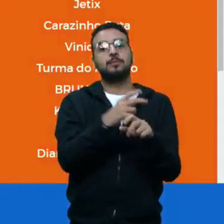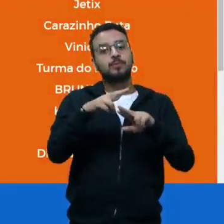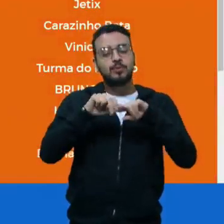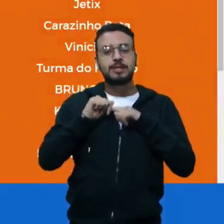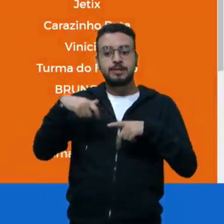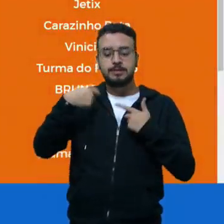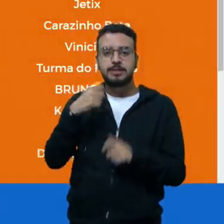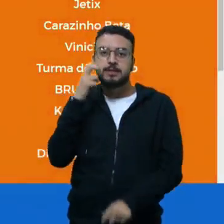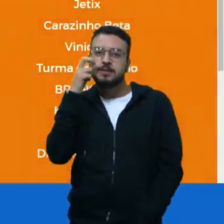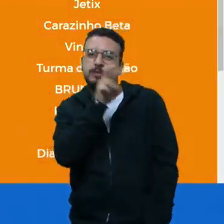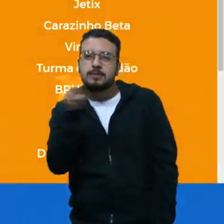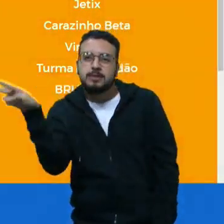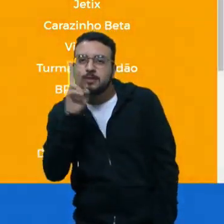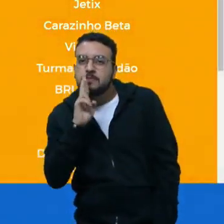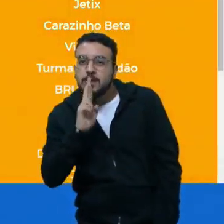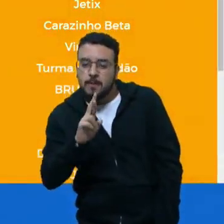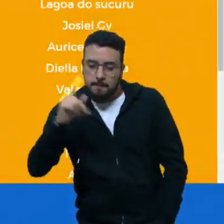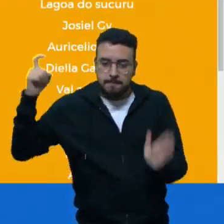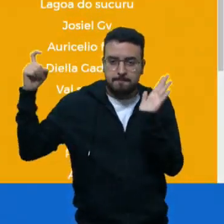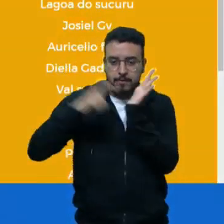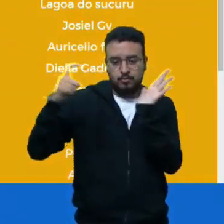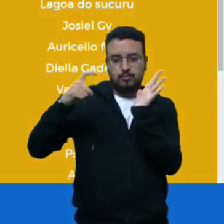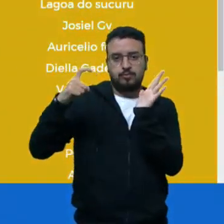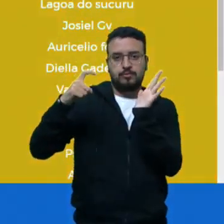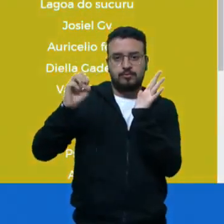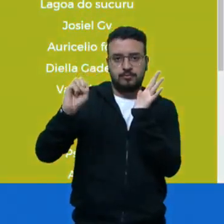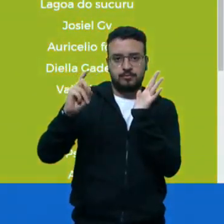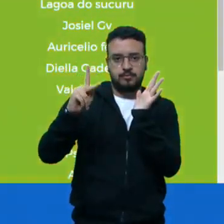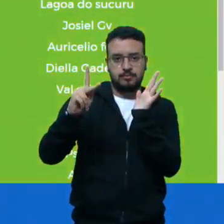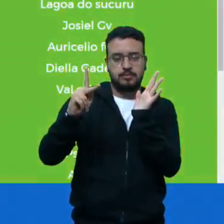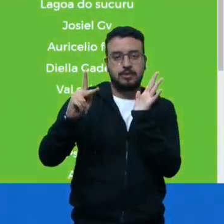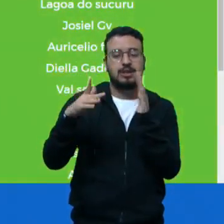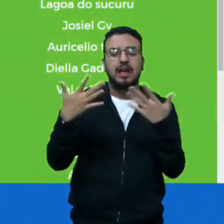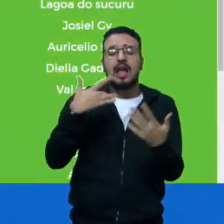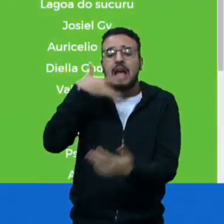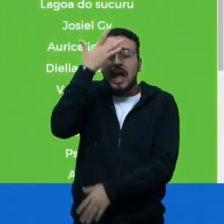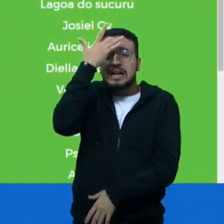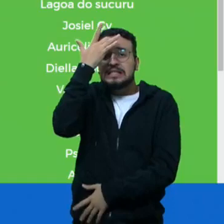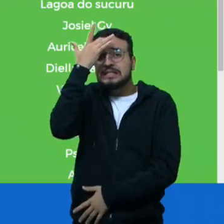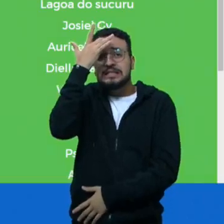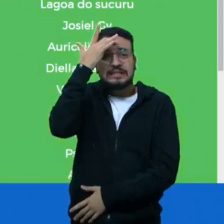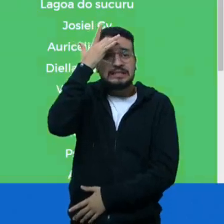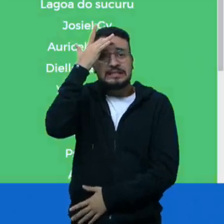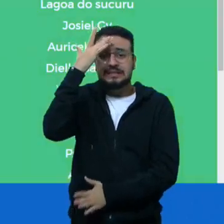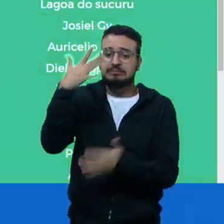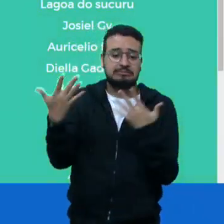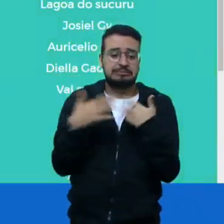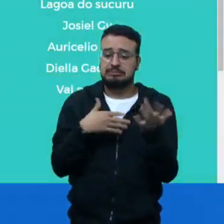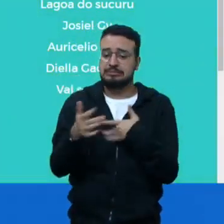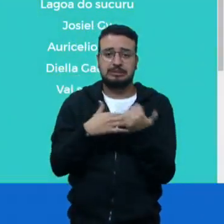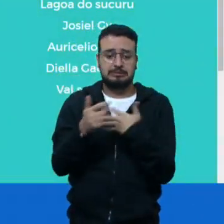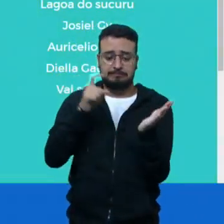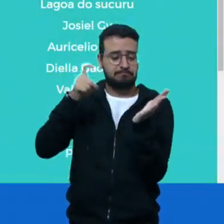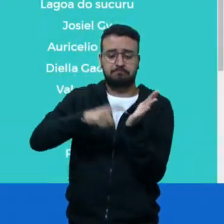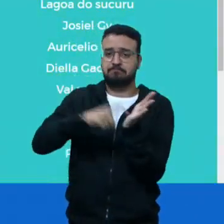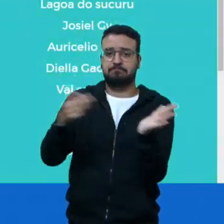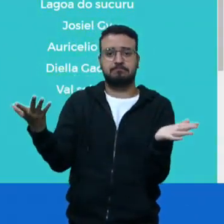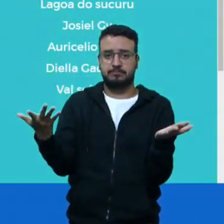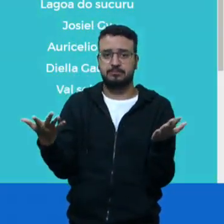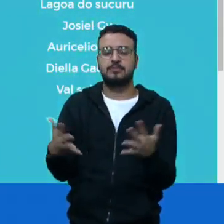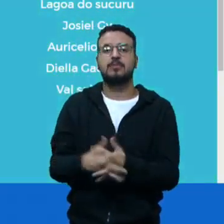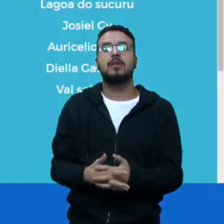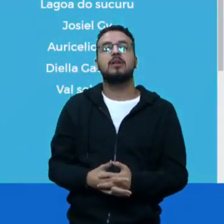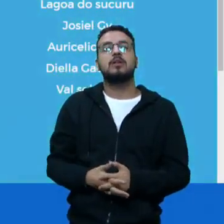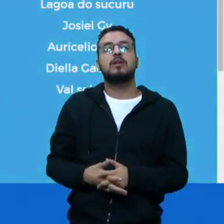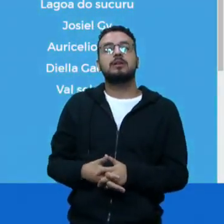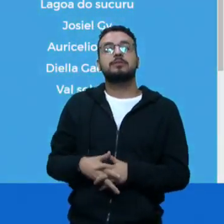sempre responder. Não deixe uma pergunta sem responder. Ah, eu não sei, tá, mas manda aí alguma resposta.